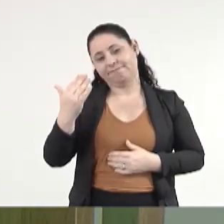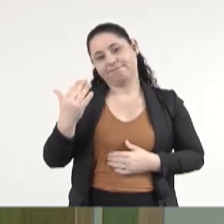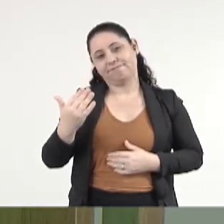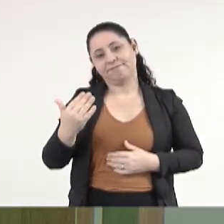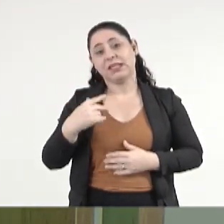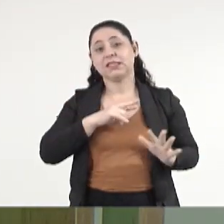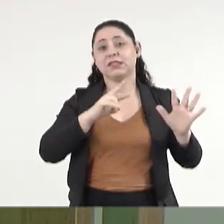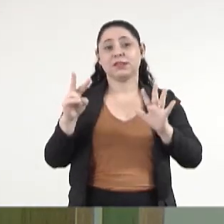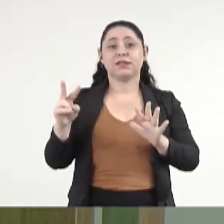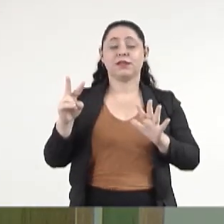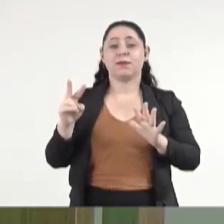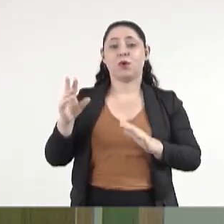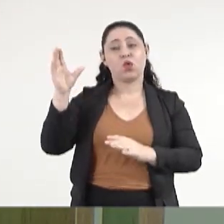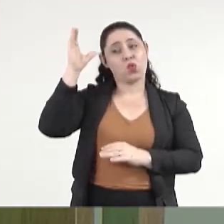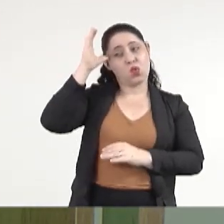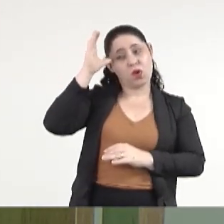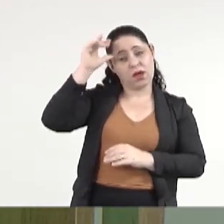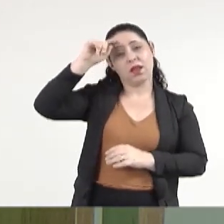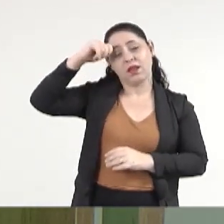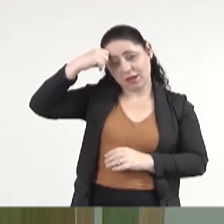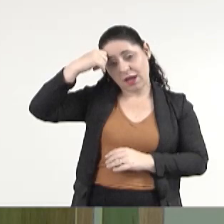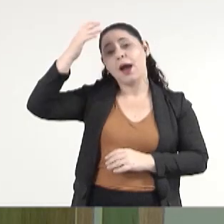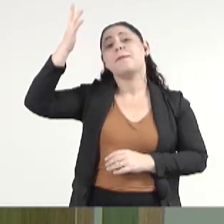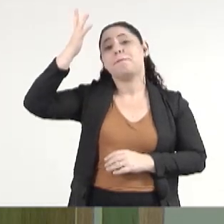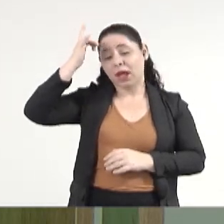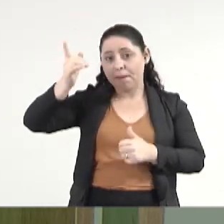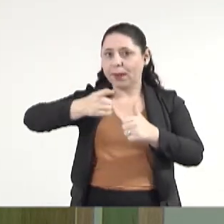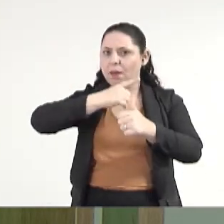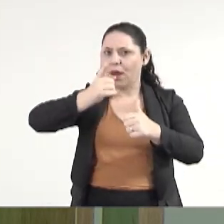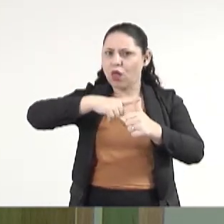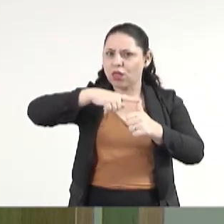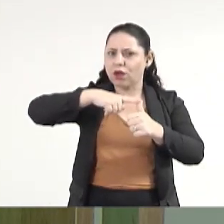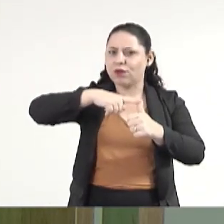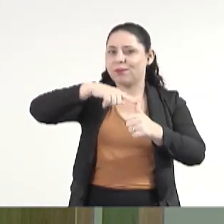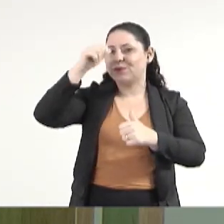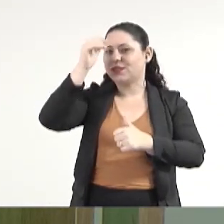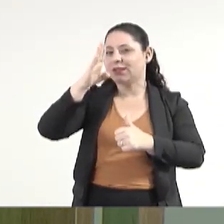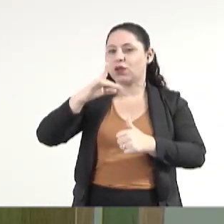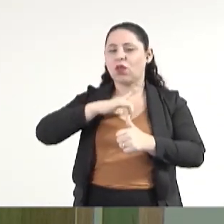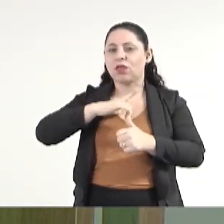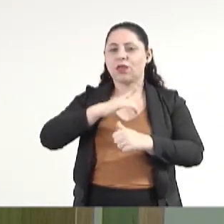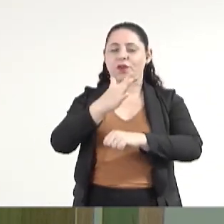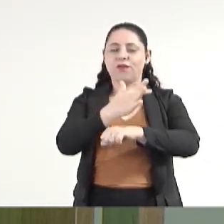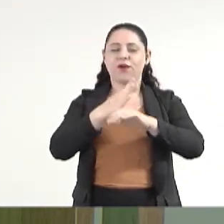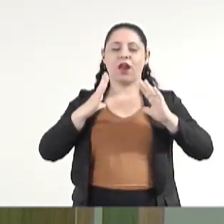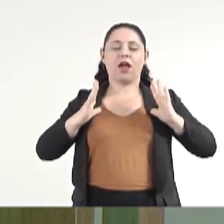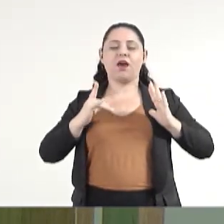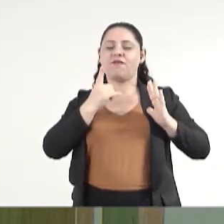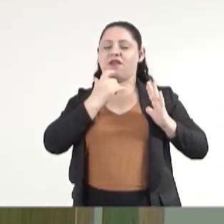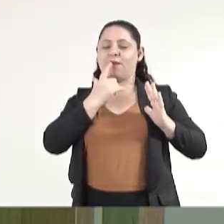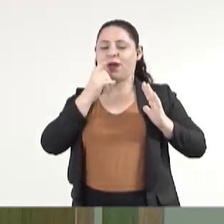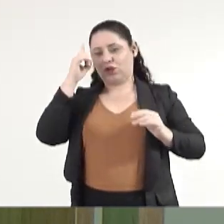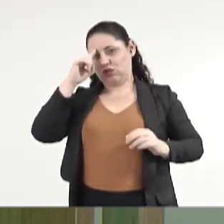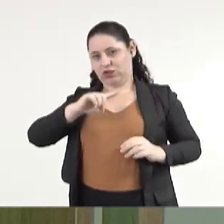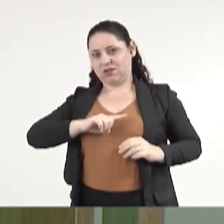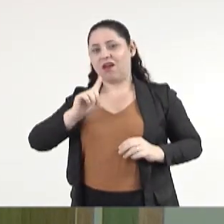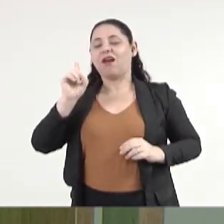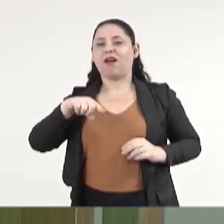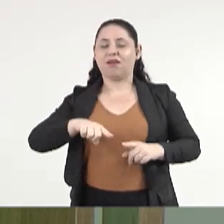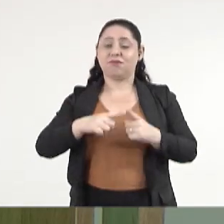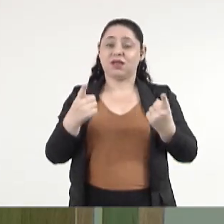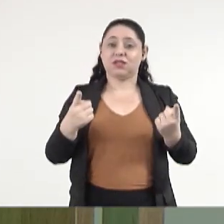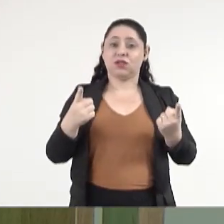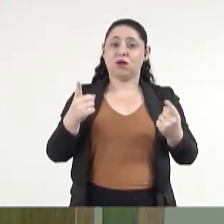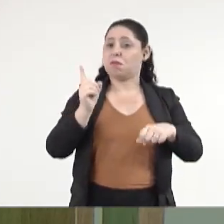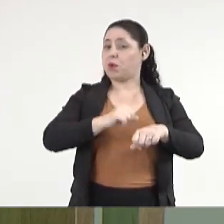eu que agradeço. Essa semana é Semana de Consciência Negra. Amanhã, pela primeira vez. Amanhã, pela primeira vez, nós temos um feriado nacional,